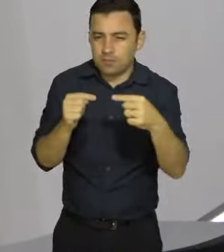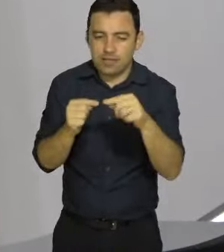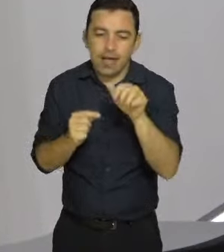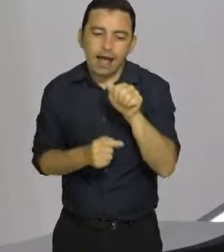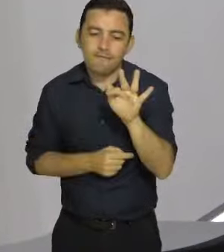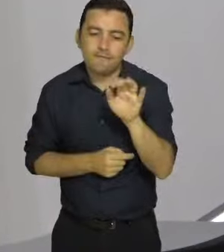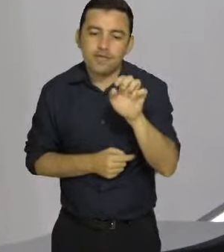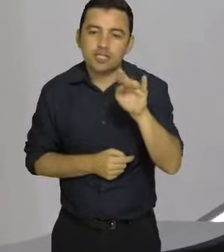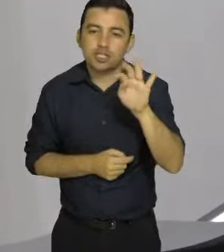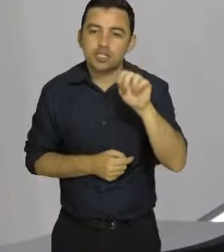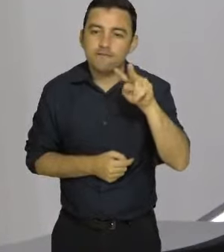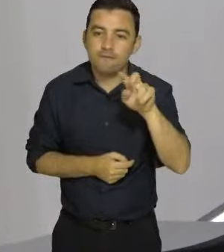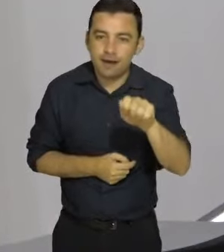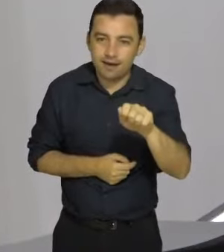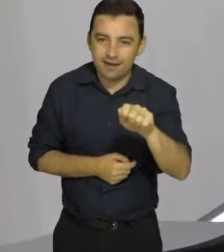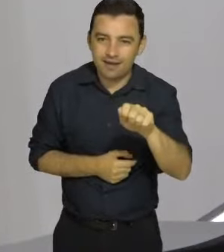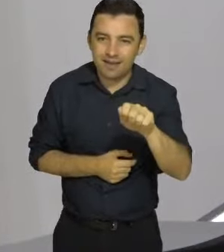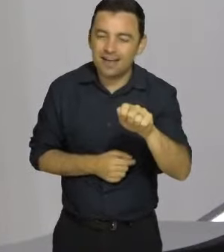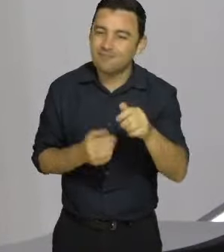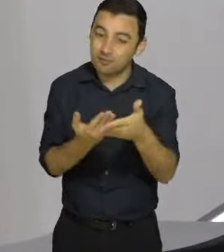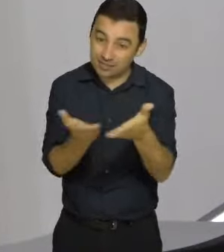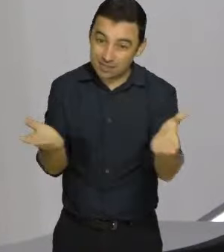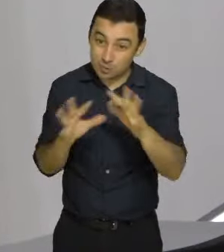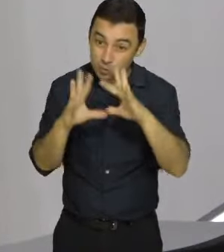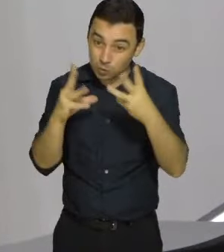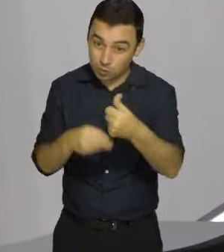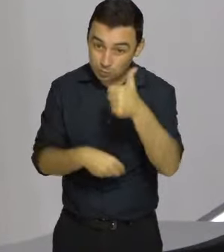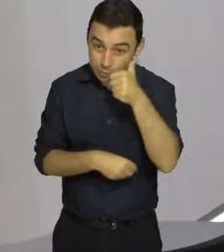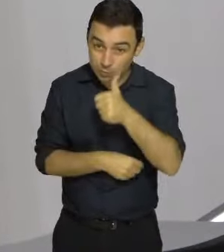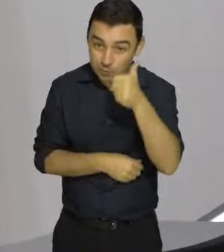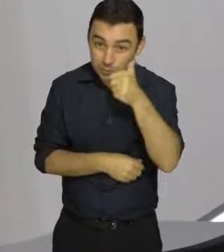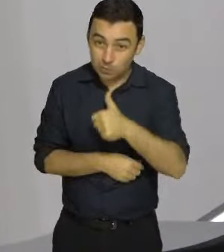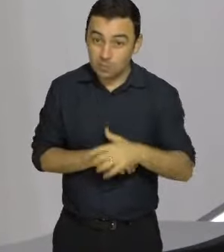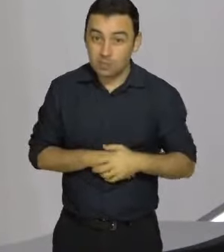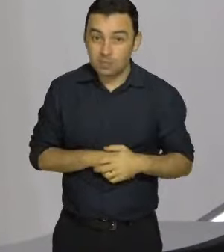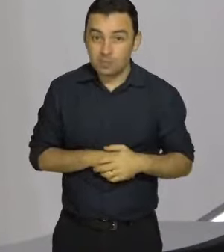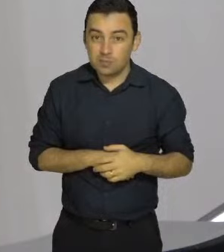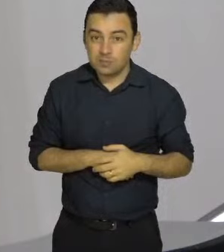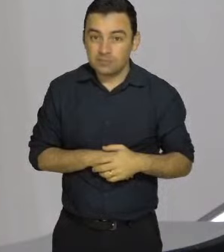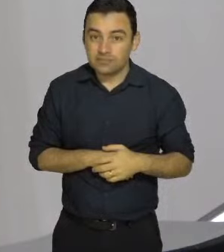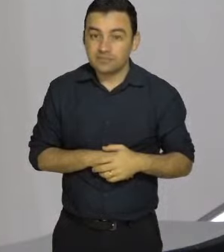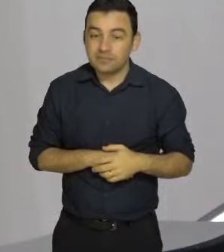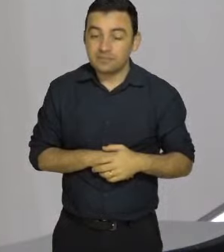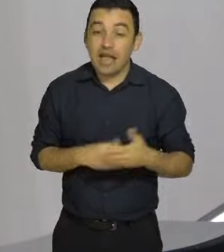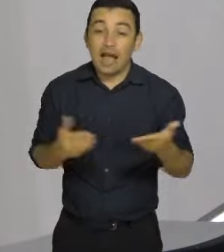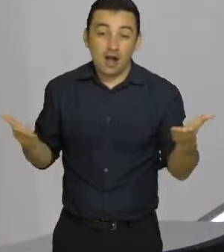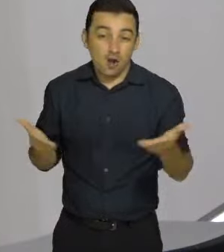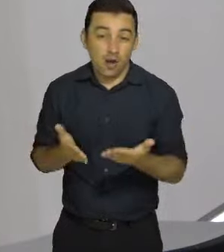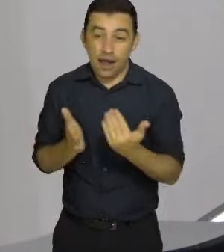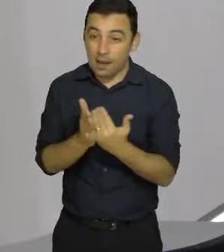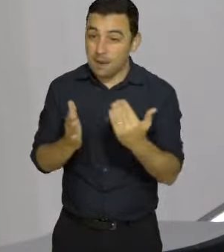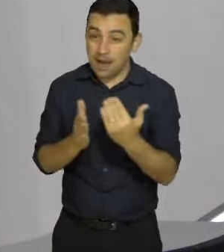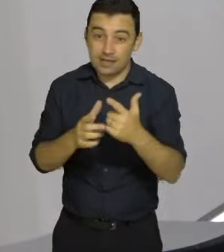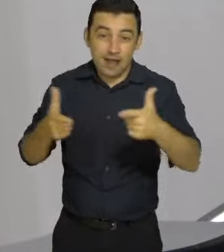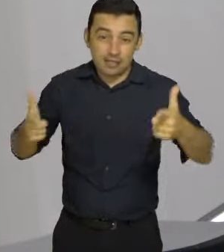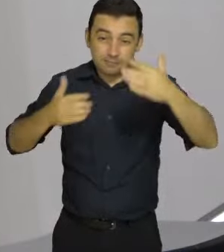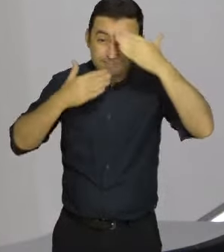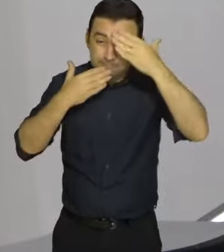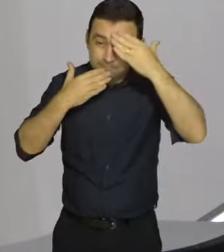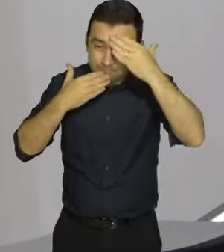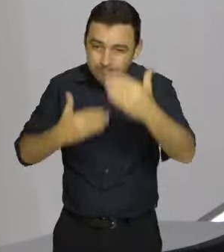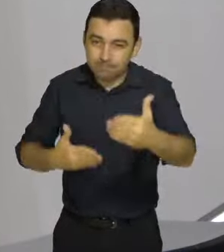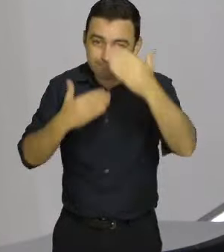abraçar. A todas nós, uma enorme e imensa gratidão